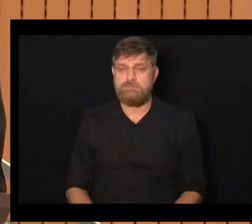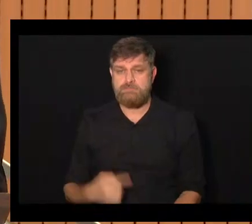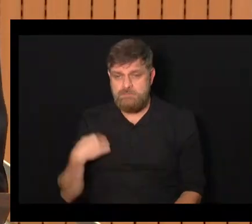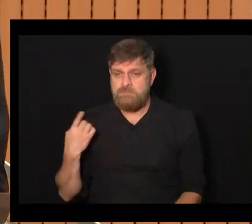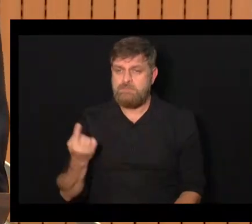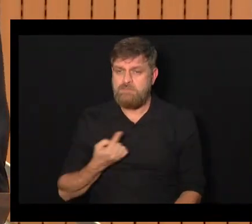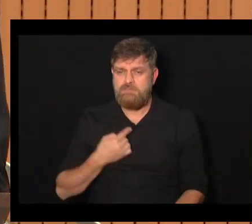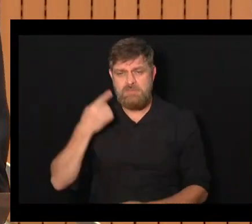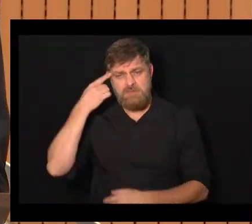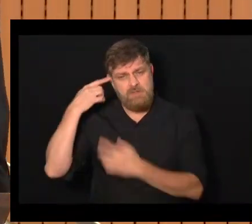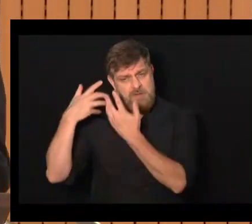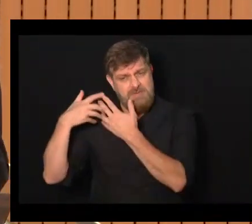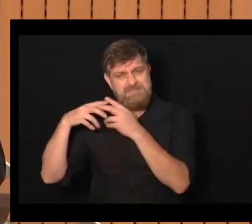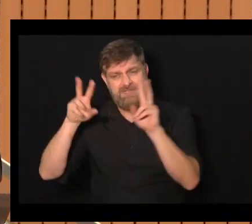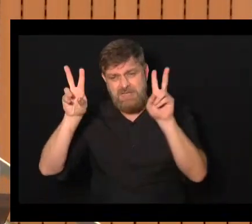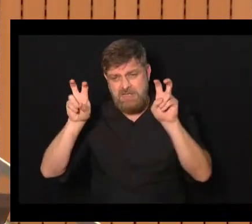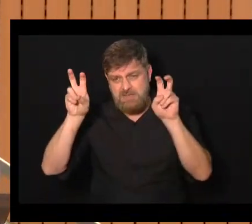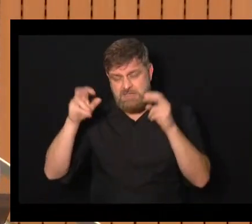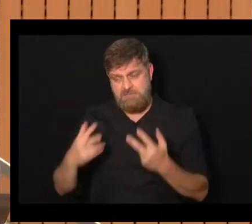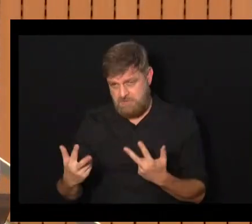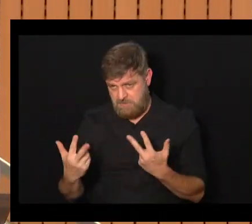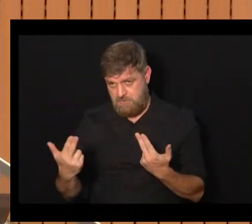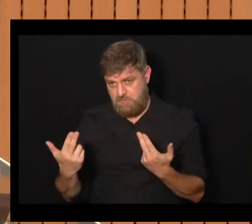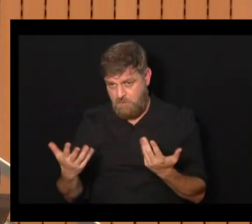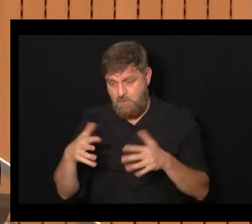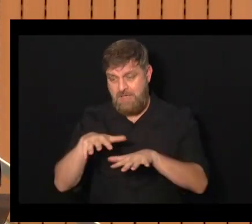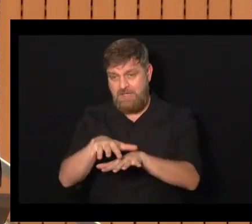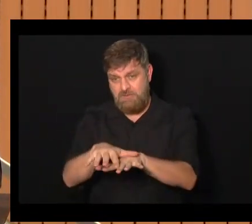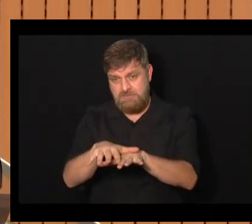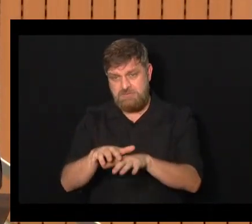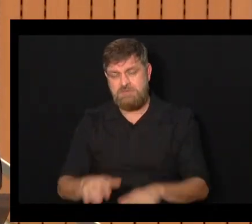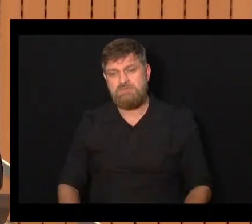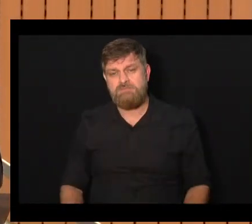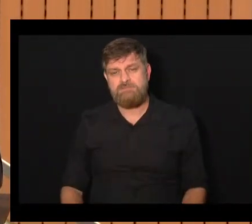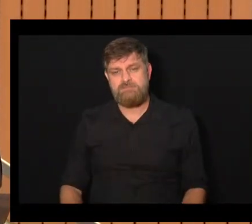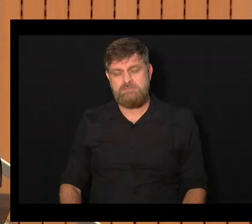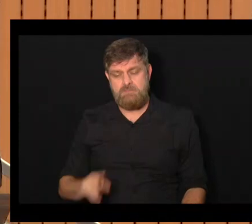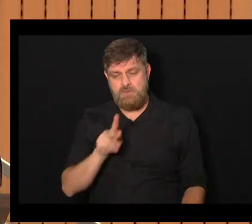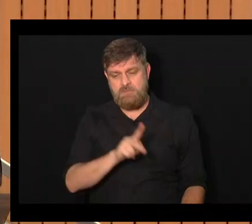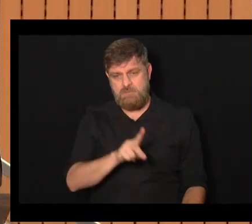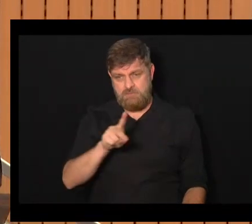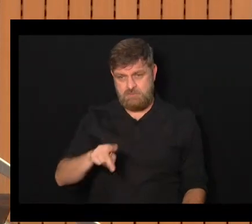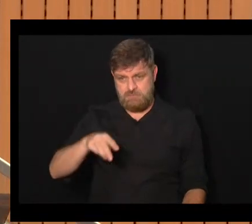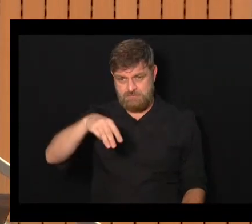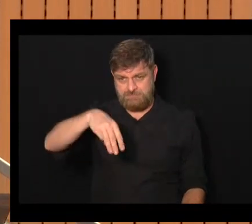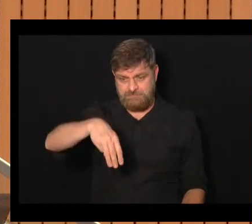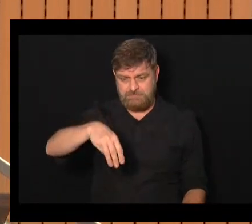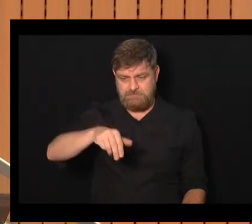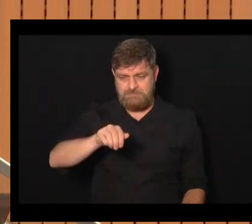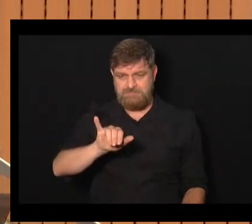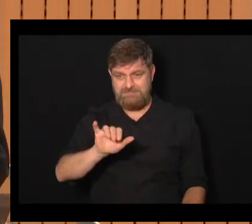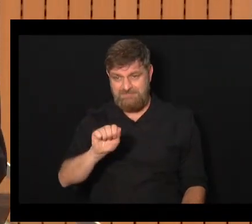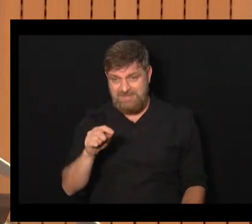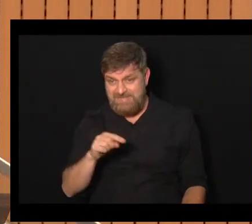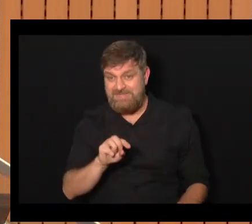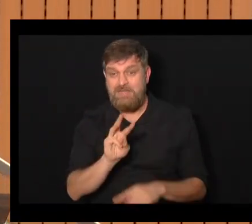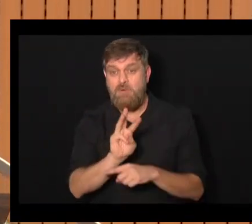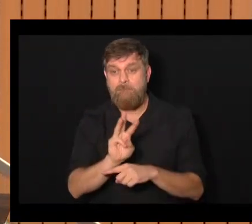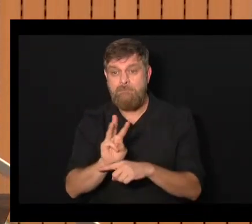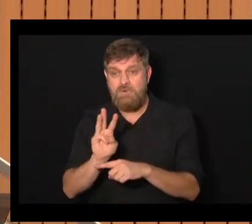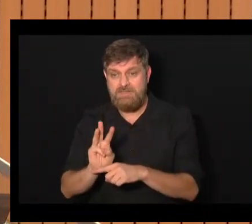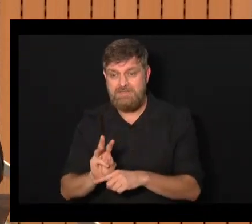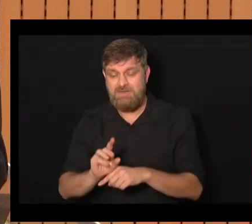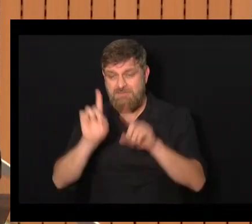venha fomentar temas dessa natureza. O professor Wagner Maia, ele é proprietário do site Portal da